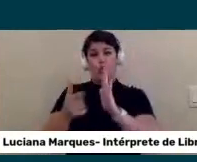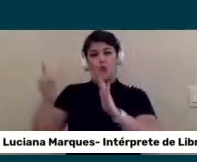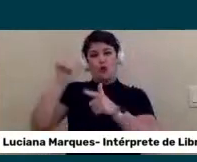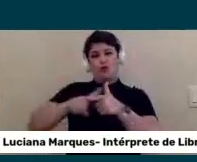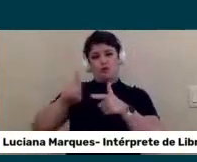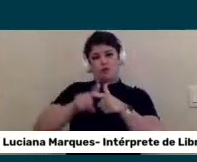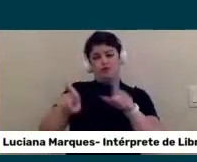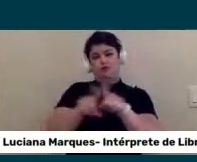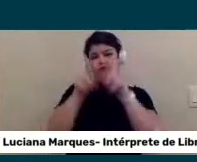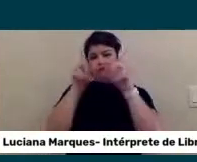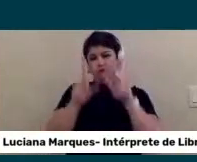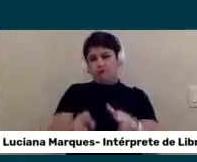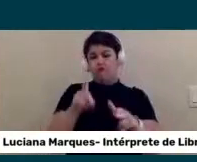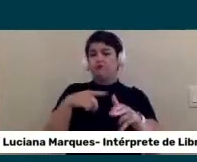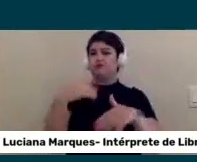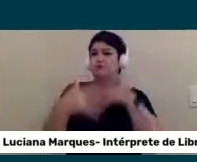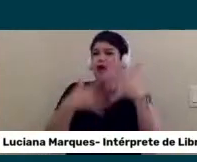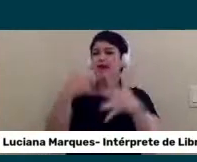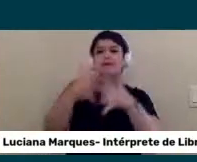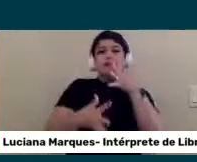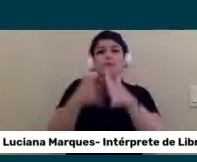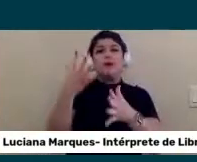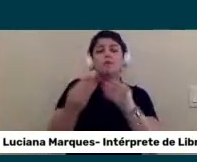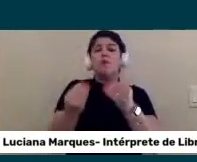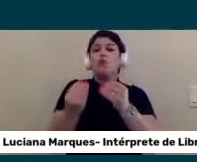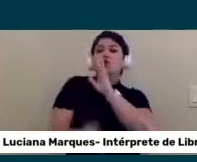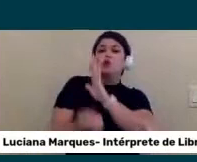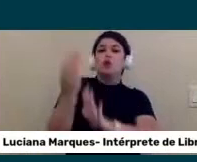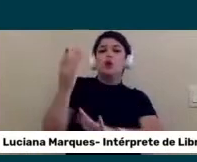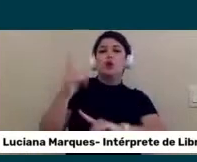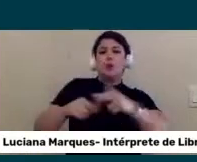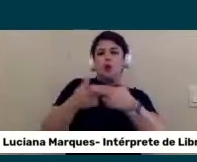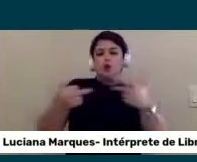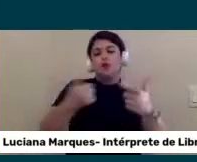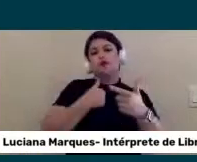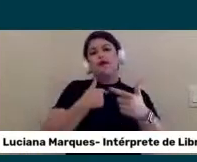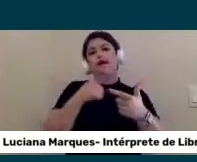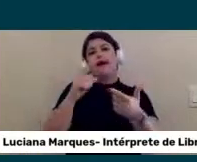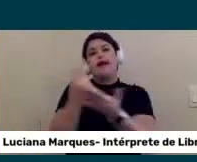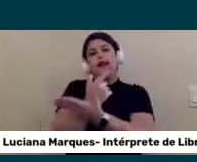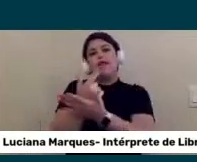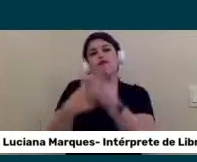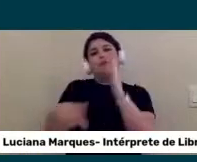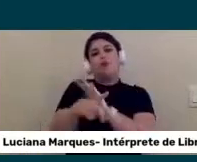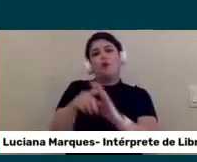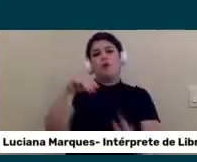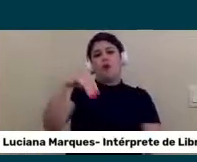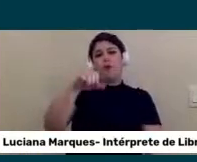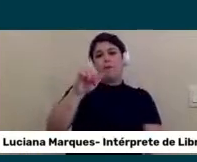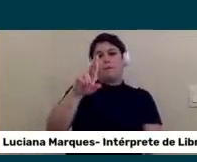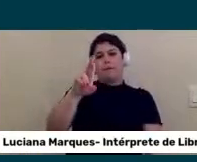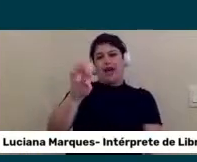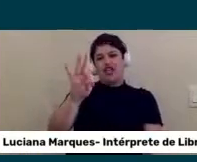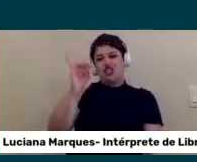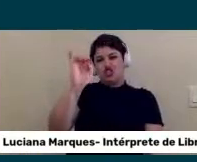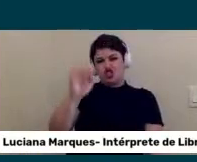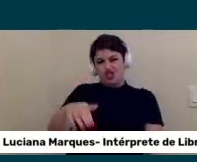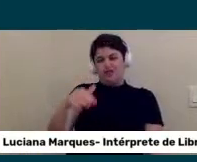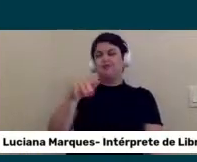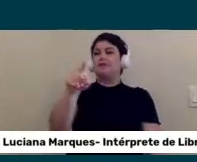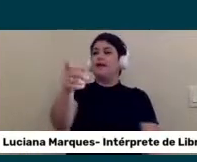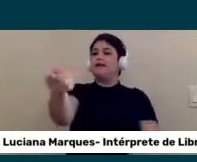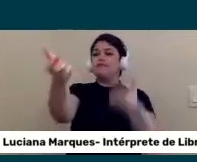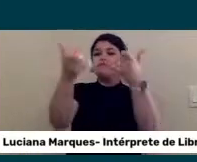afeta muito o desenvolvimento dos produtos, né? Tem um livro que eu vou citar várias vezes aqui, do Martin Kager, chamado Empowered, que ele fala como é importante